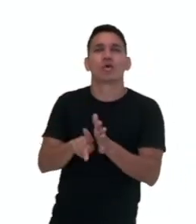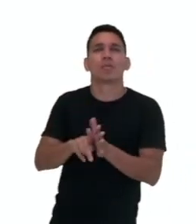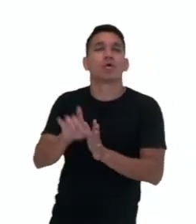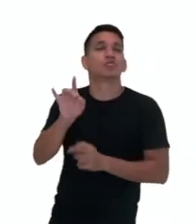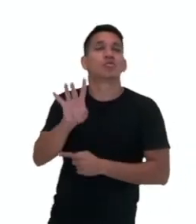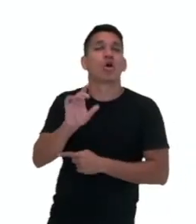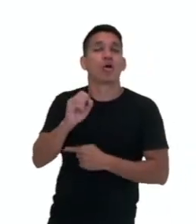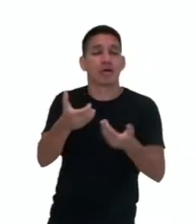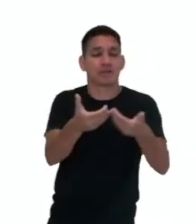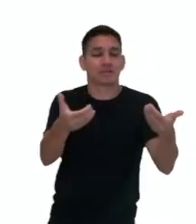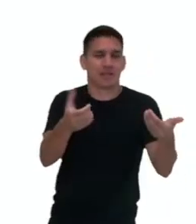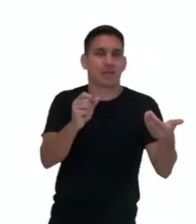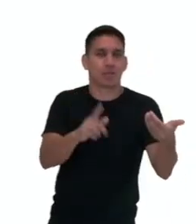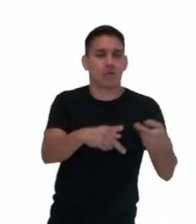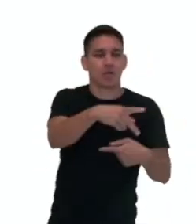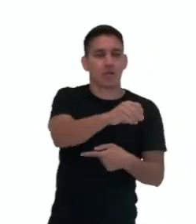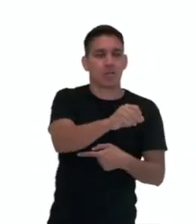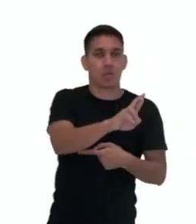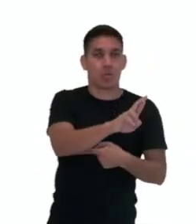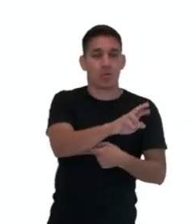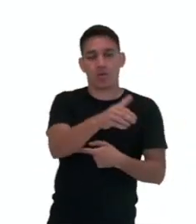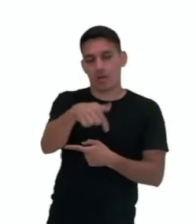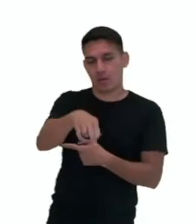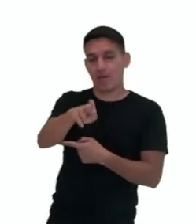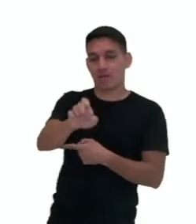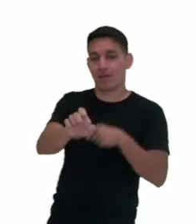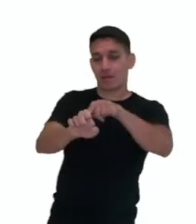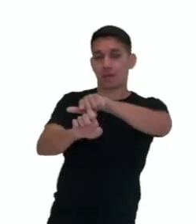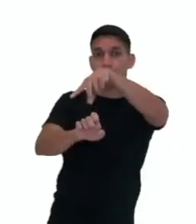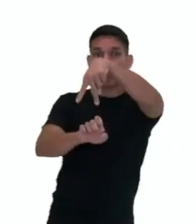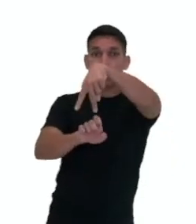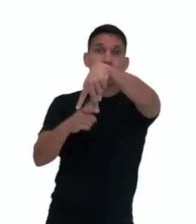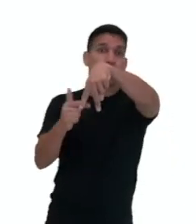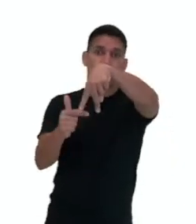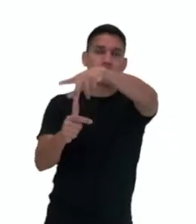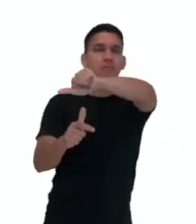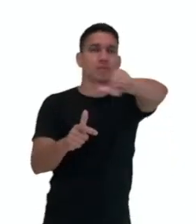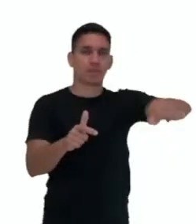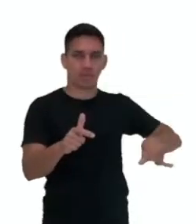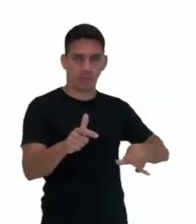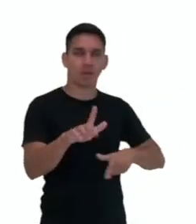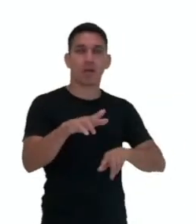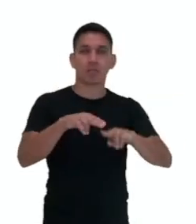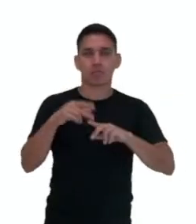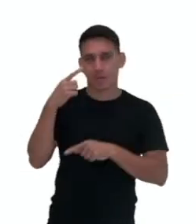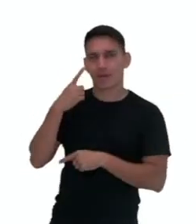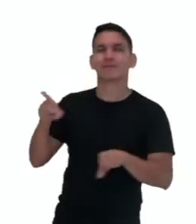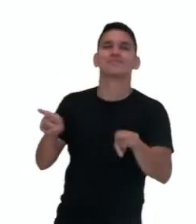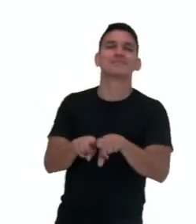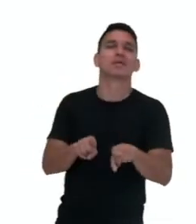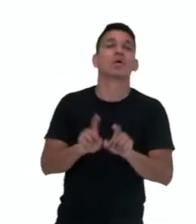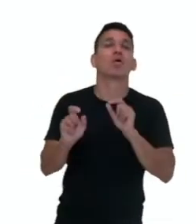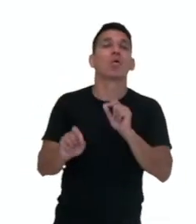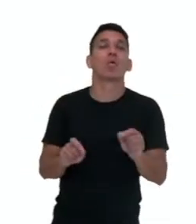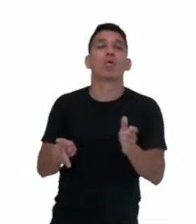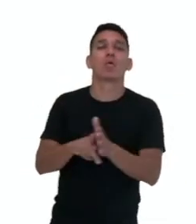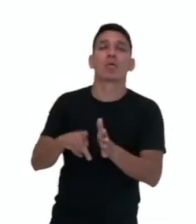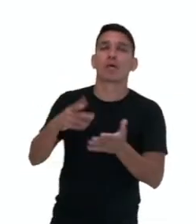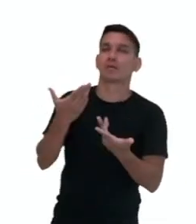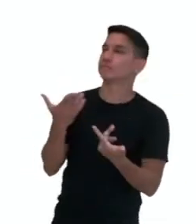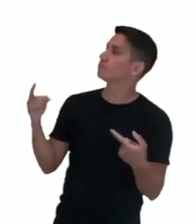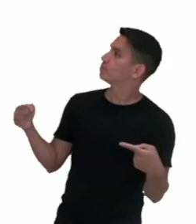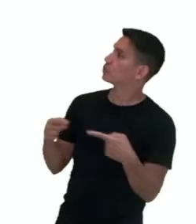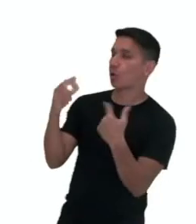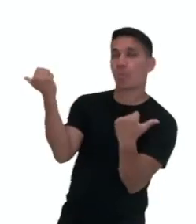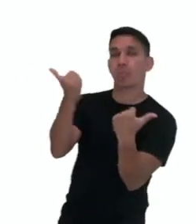que separado, sem acento circunflexo. Então, porque corresponde também a pelo qual, pela qual, pelos quais,